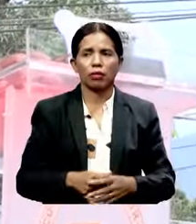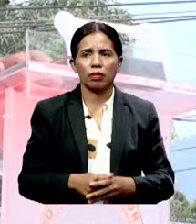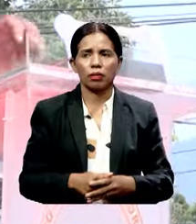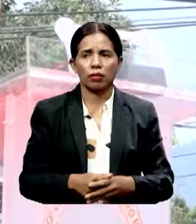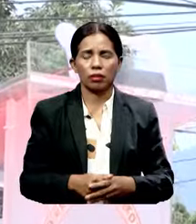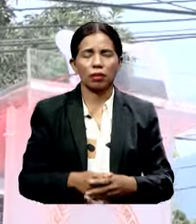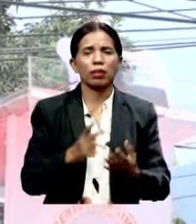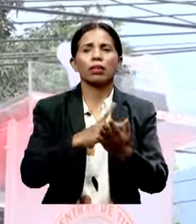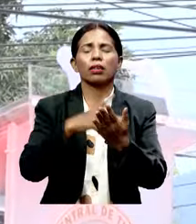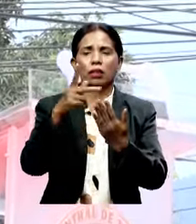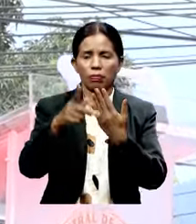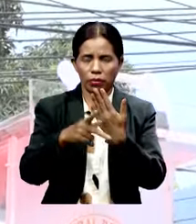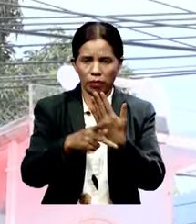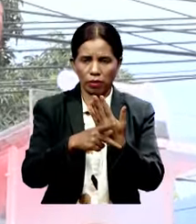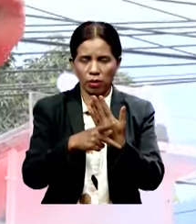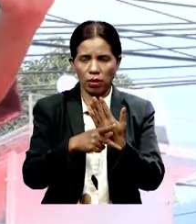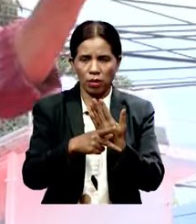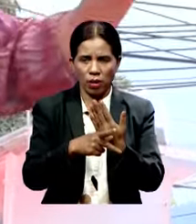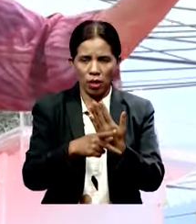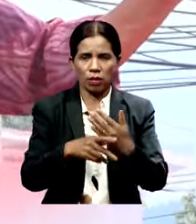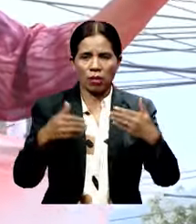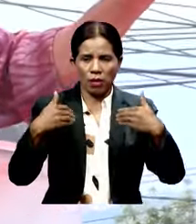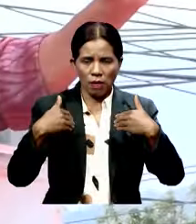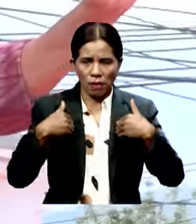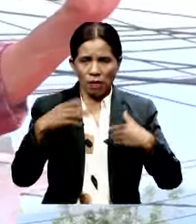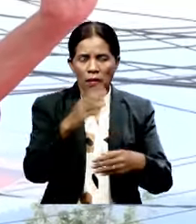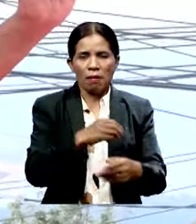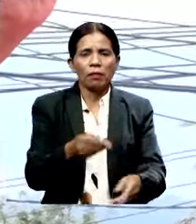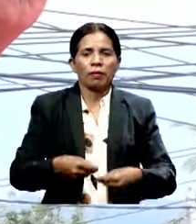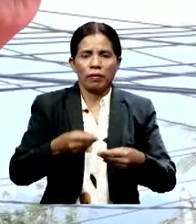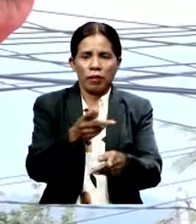nem programa. Atuamos o microcrédito,